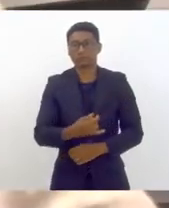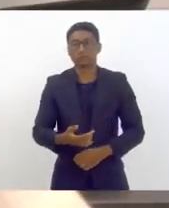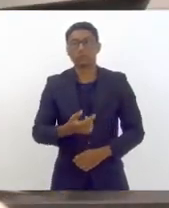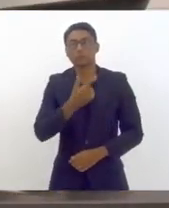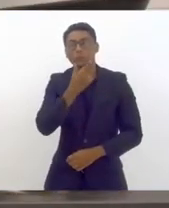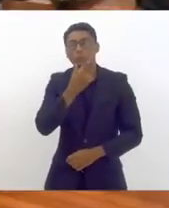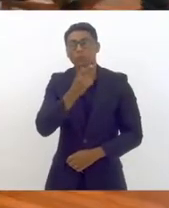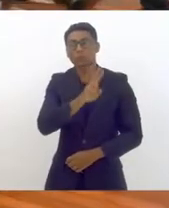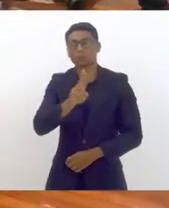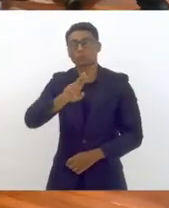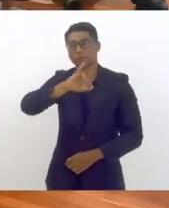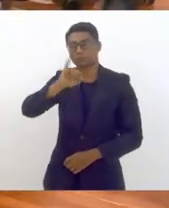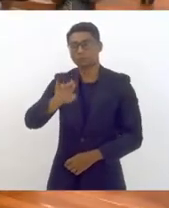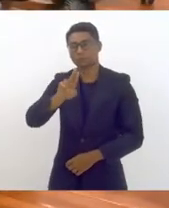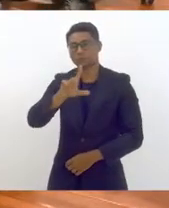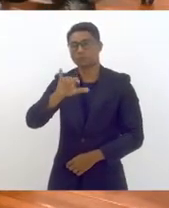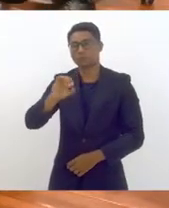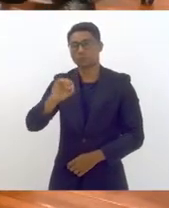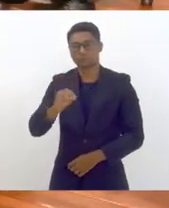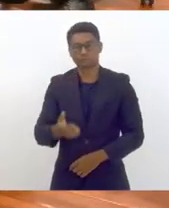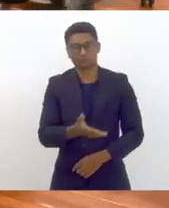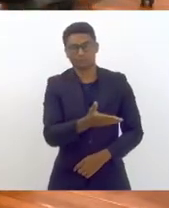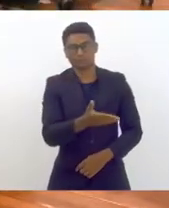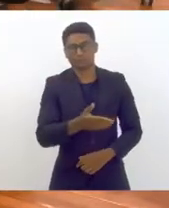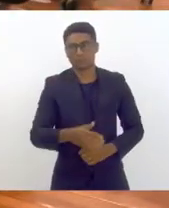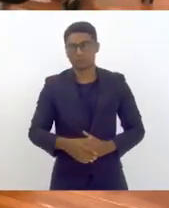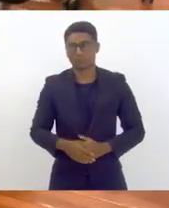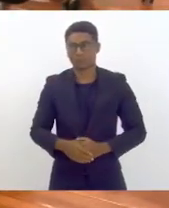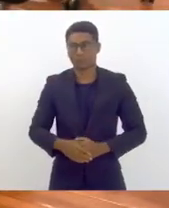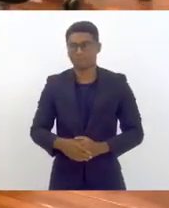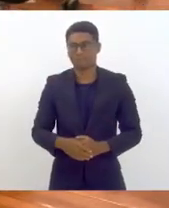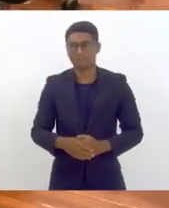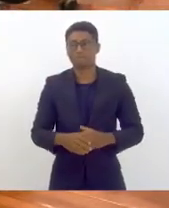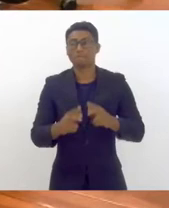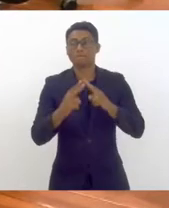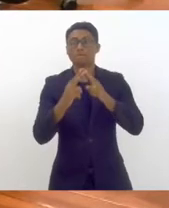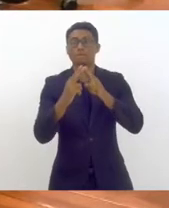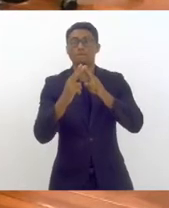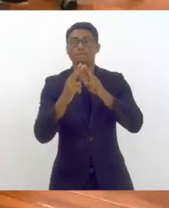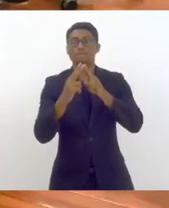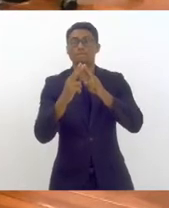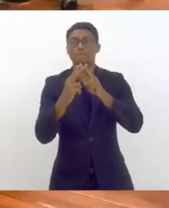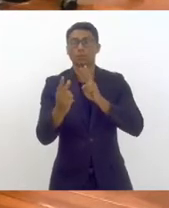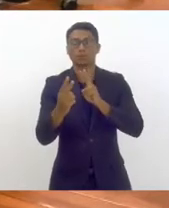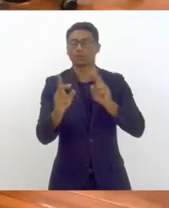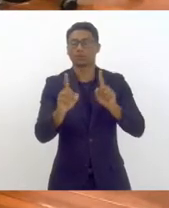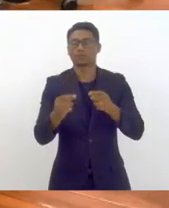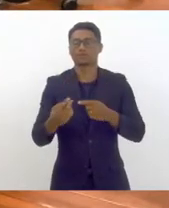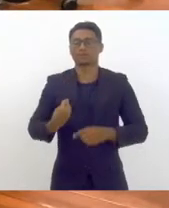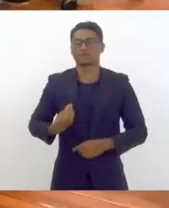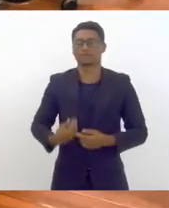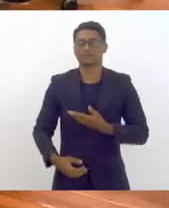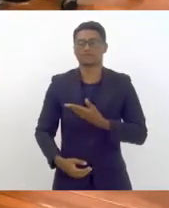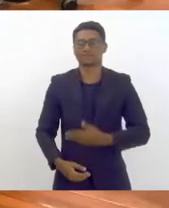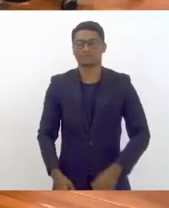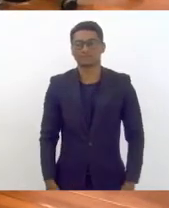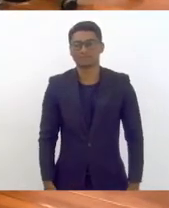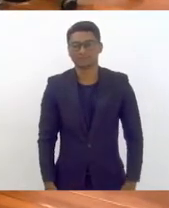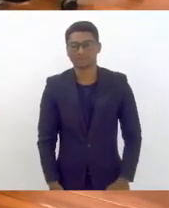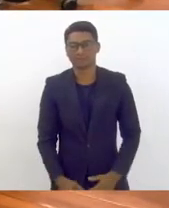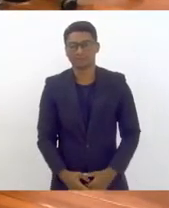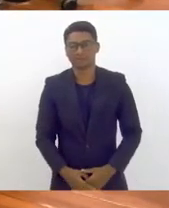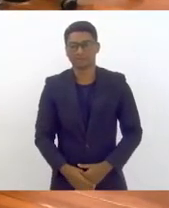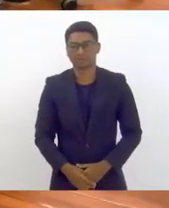Cronenberger. Com a palavra. Olá. Júlia, cadê o Júlia? O Júlia está online. Está aqui, está aqui. Desculpa. Bom dia.